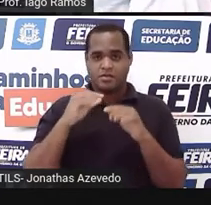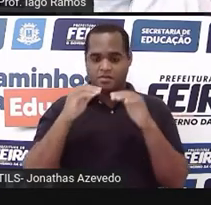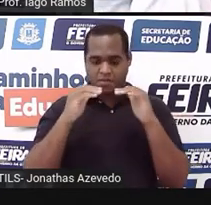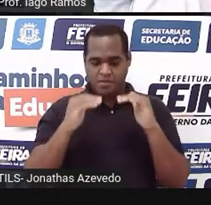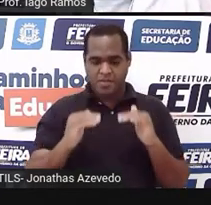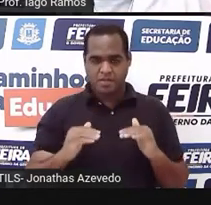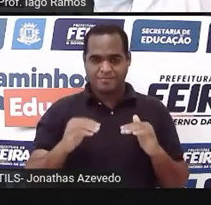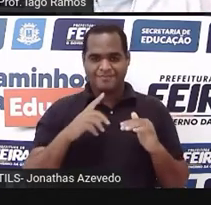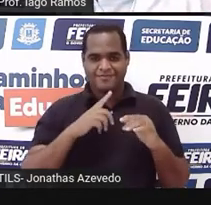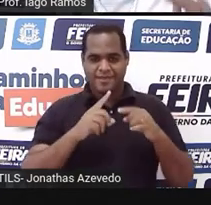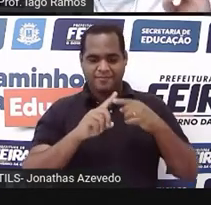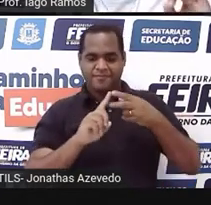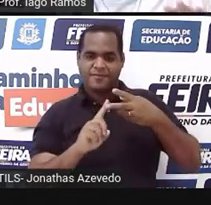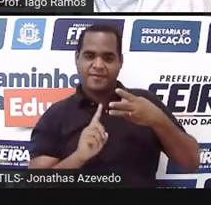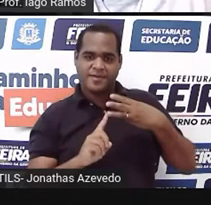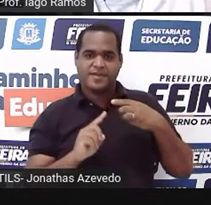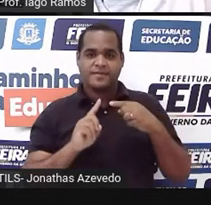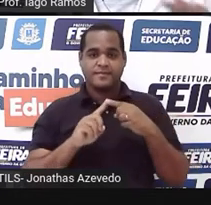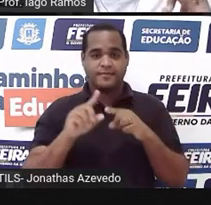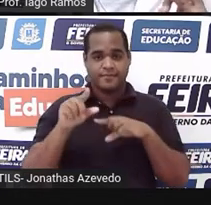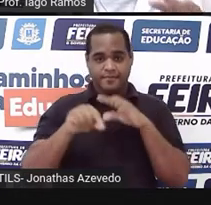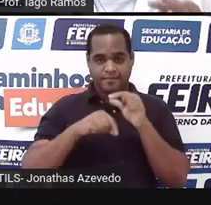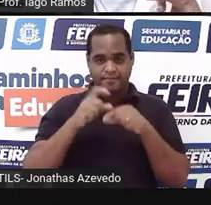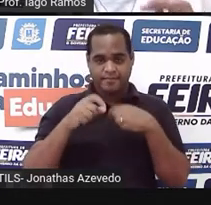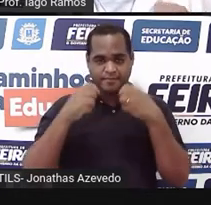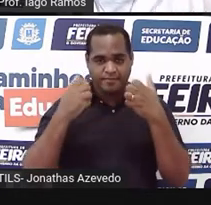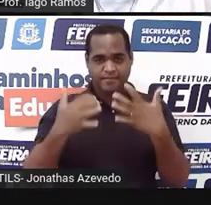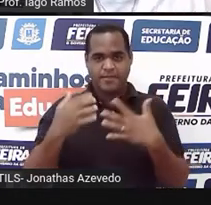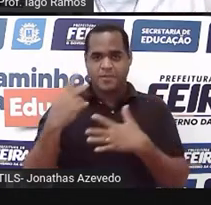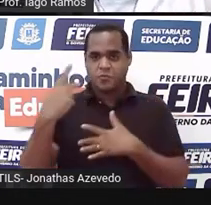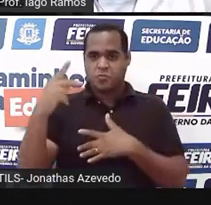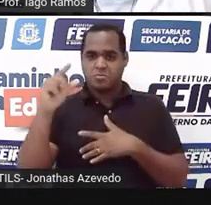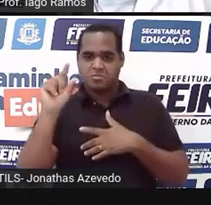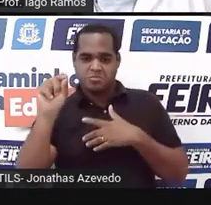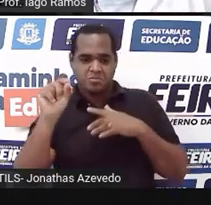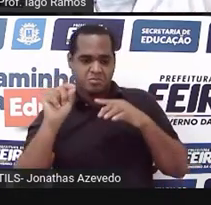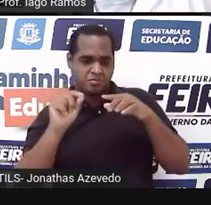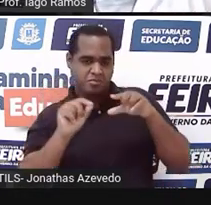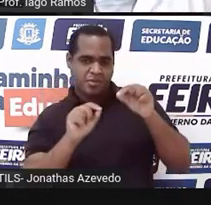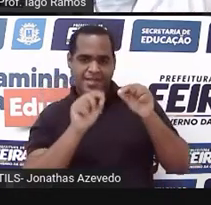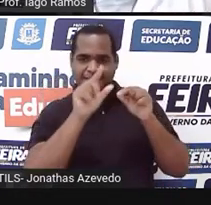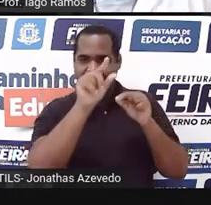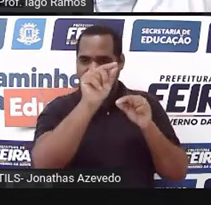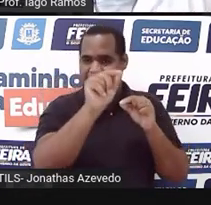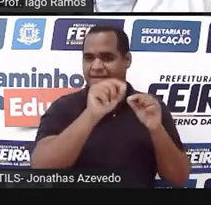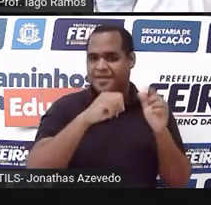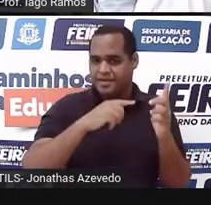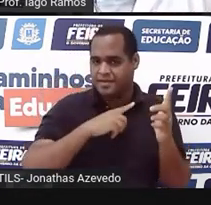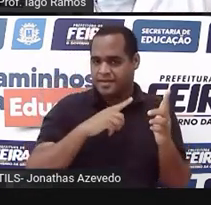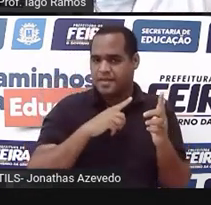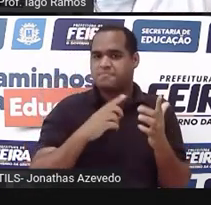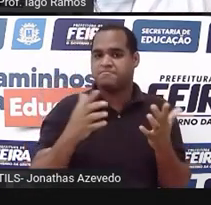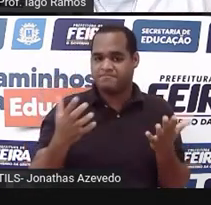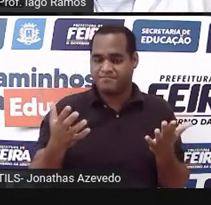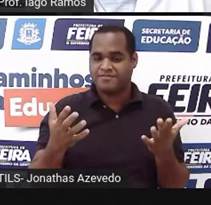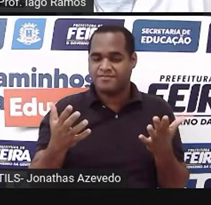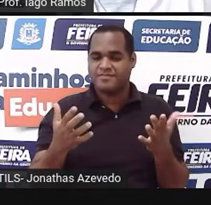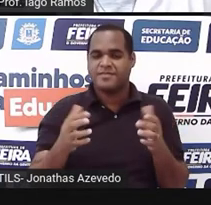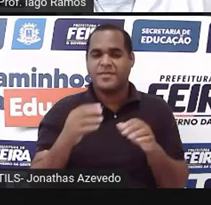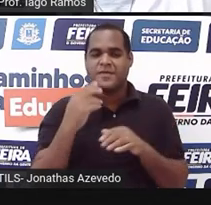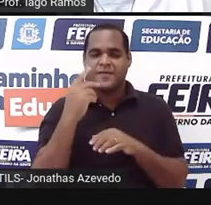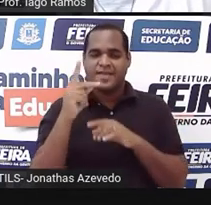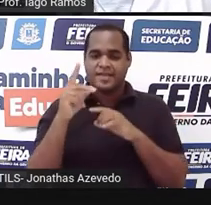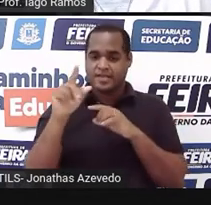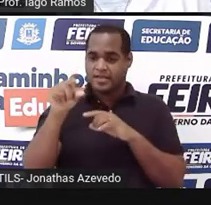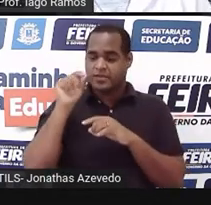Primeiro passo é Escolher uma das diagonais do Capezio Ah tá E